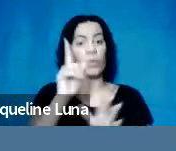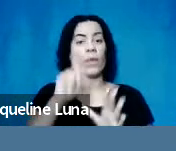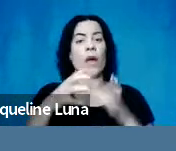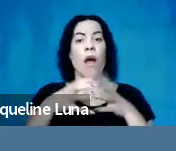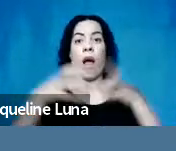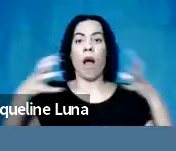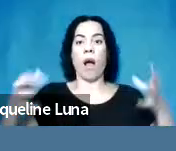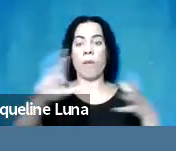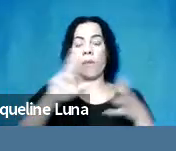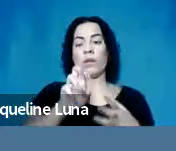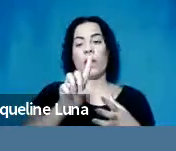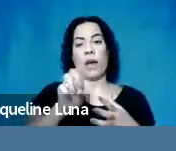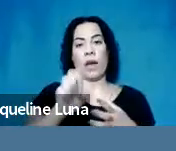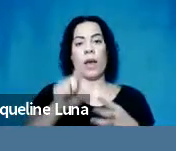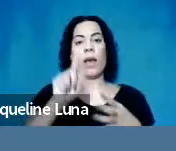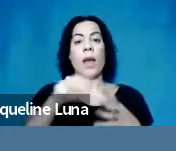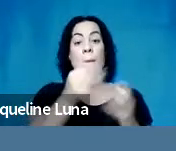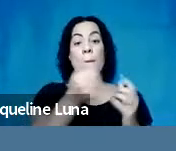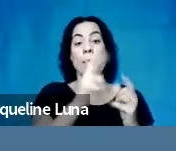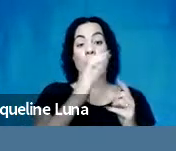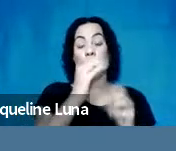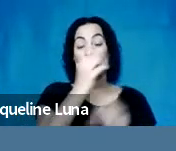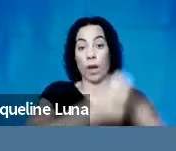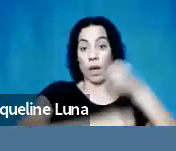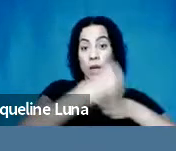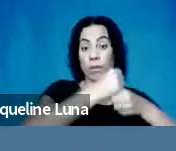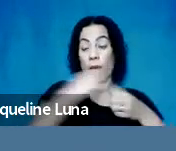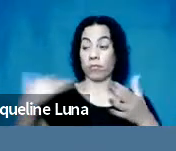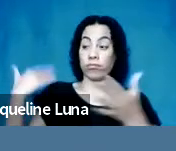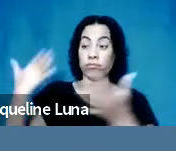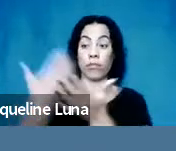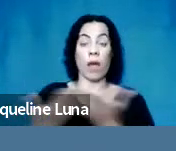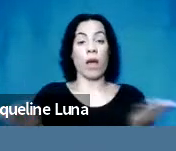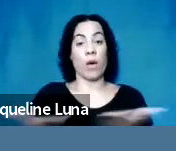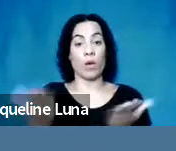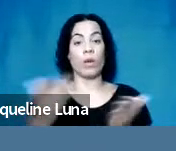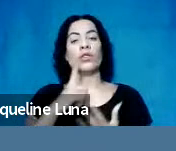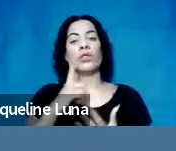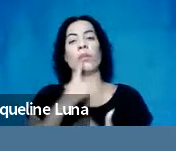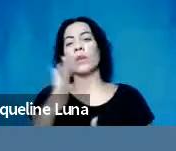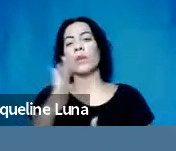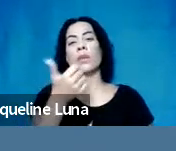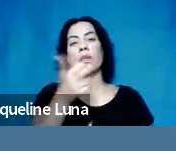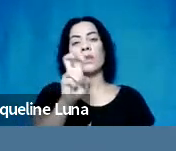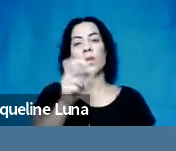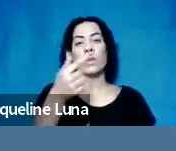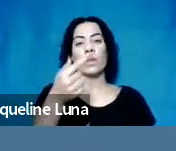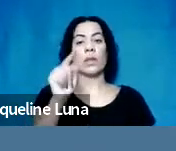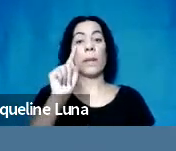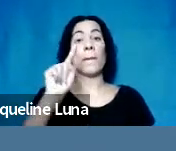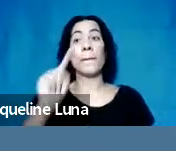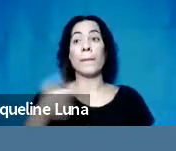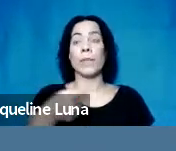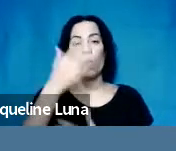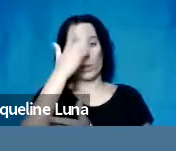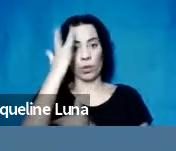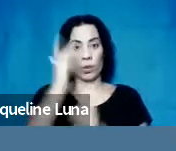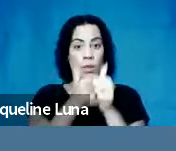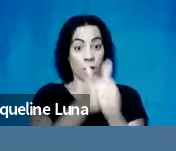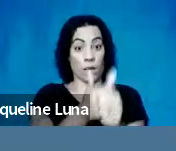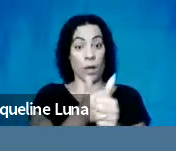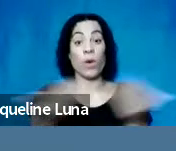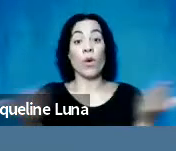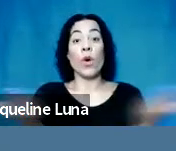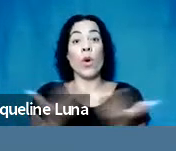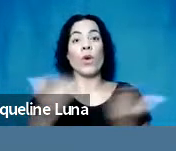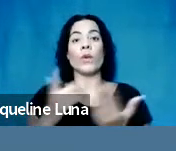rede. De março do ano passado até hoje, a gente tinha cerca de 157 mil seguidores e hoje a